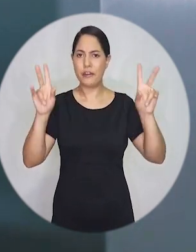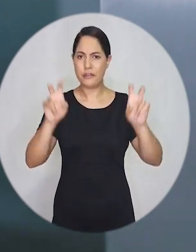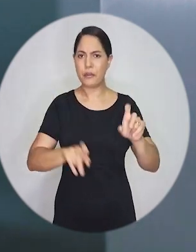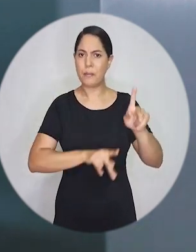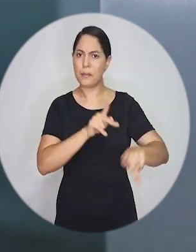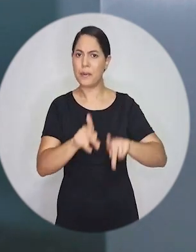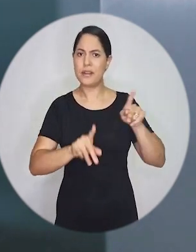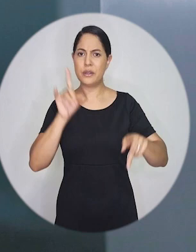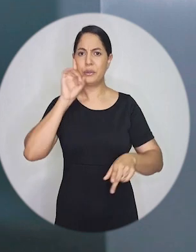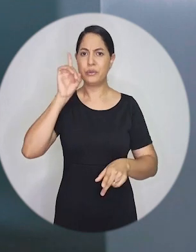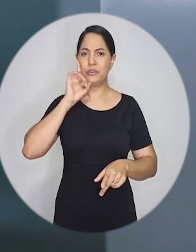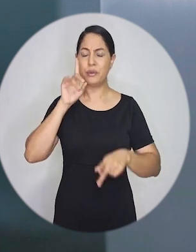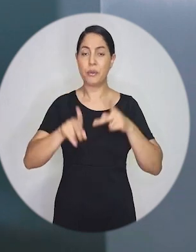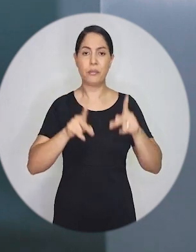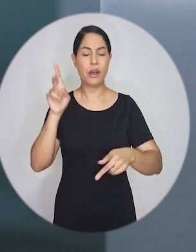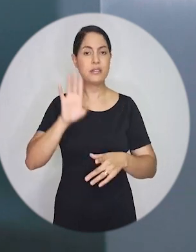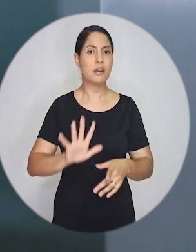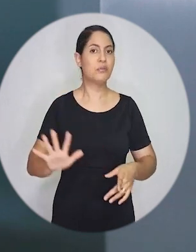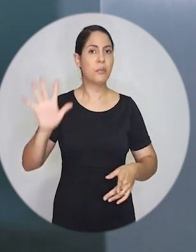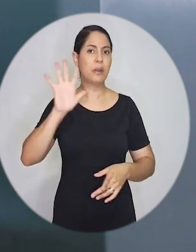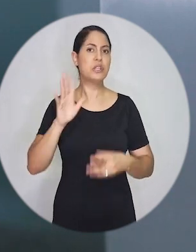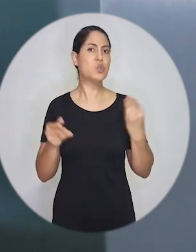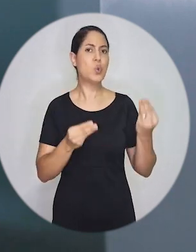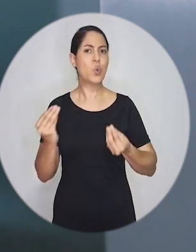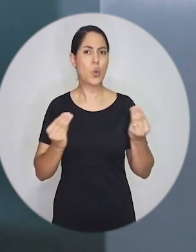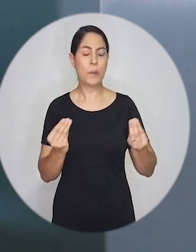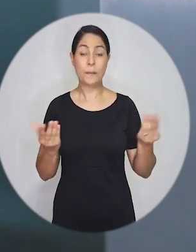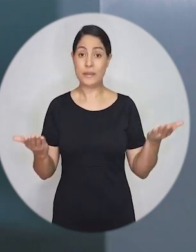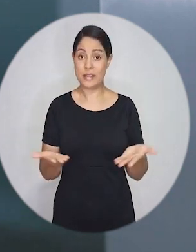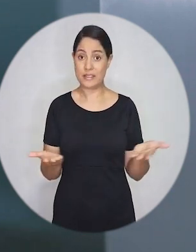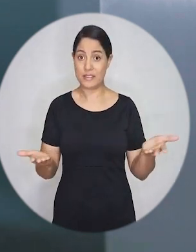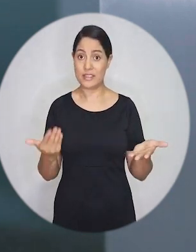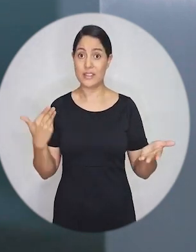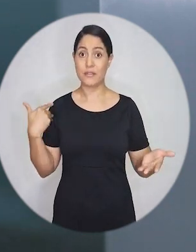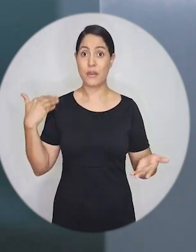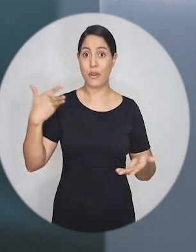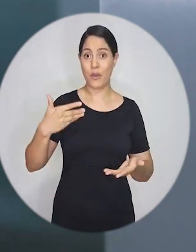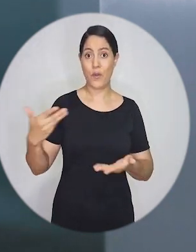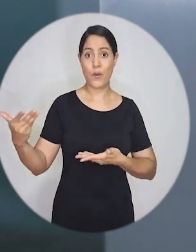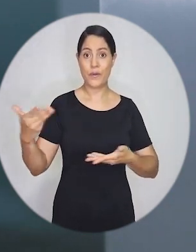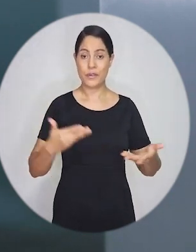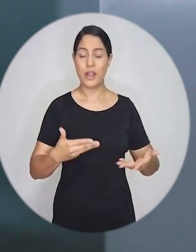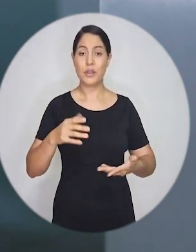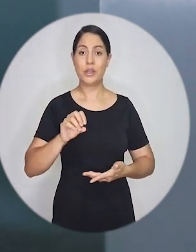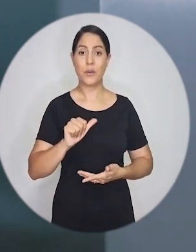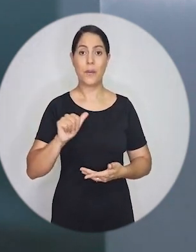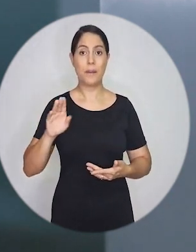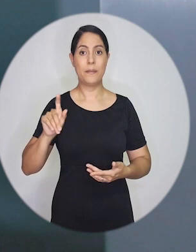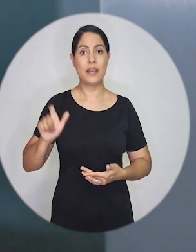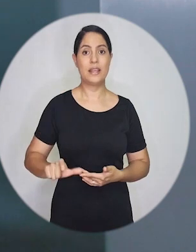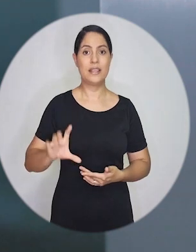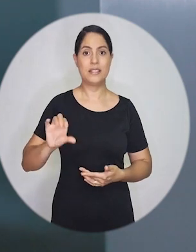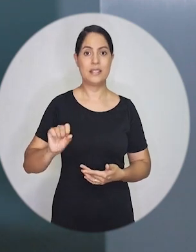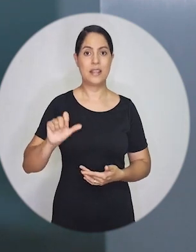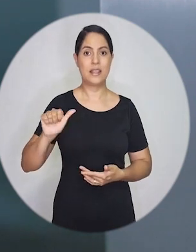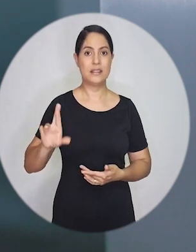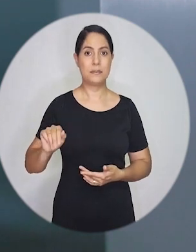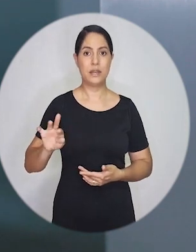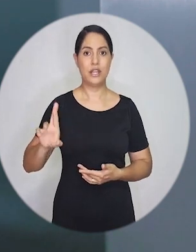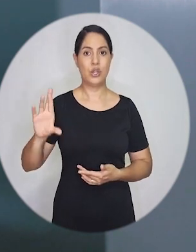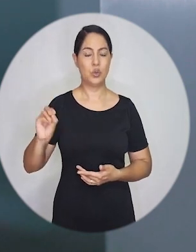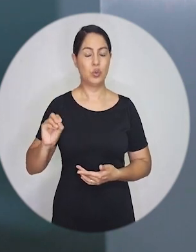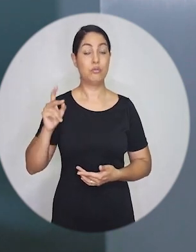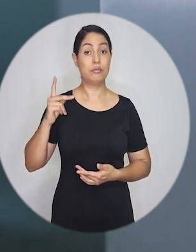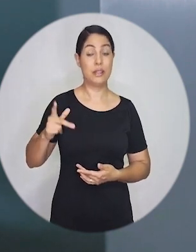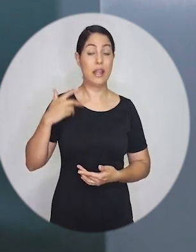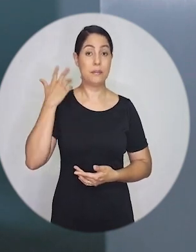esclarece dúvidas comuns da população que impactam o dia a dia dos brasileiros. Desta vez, o convidado foi o membro honorário da